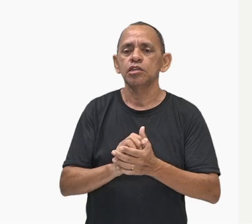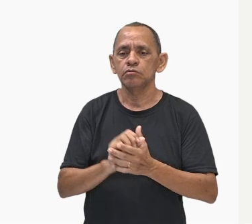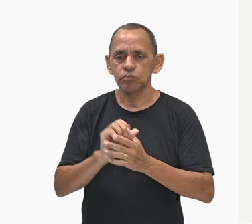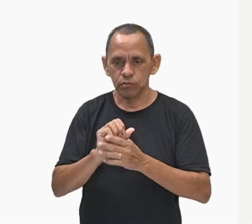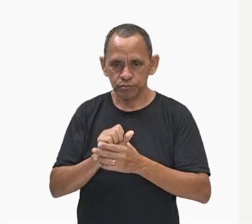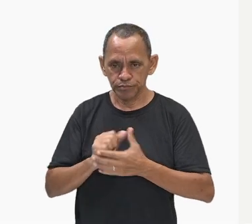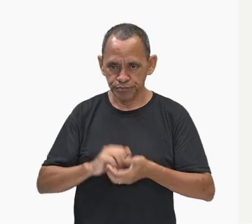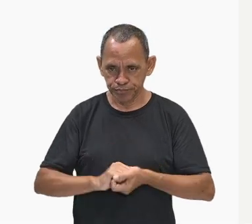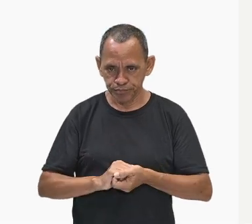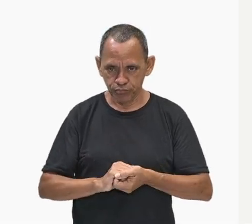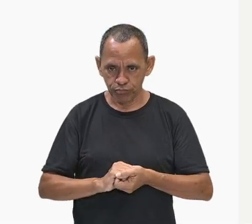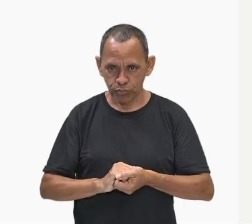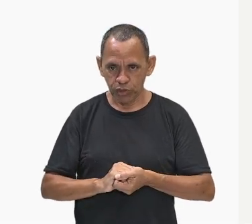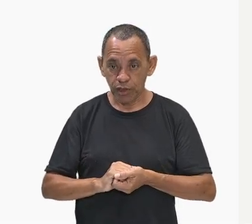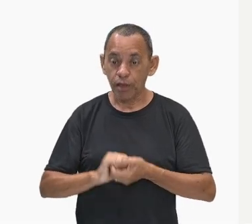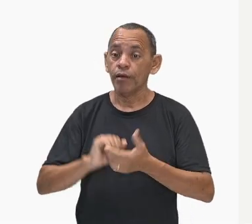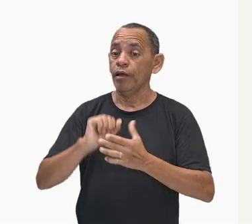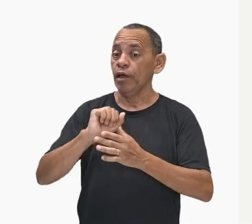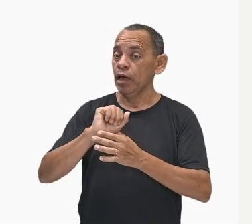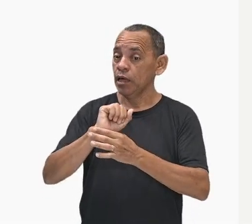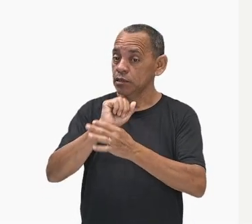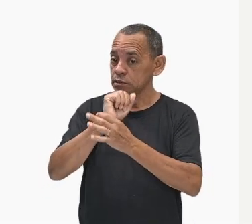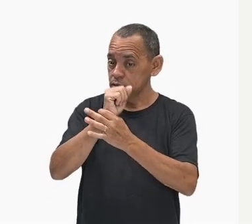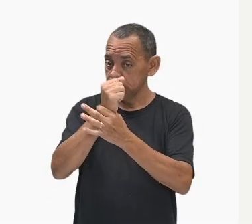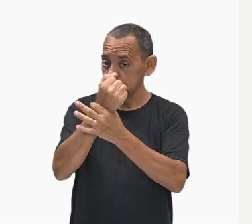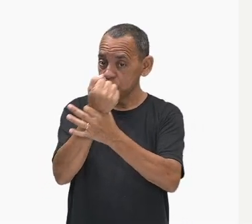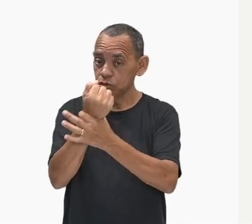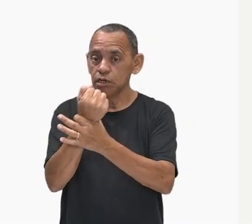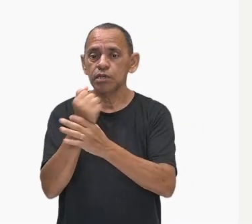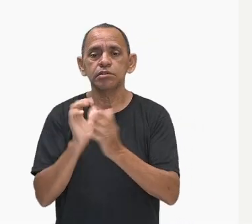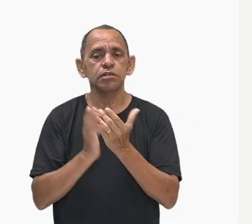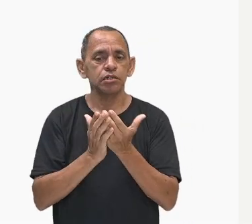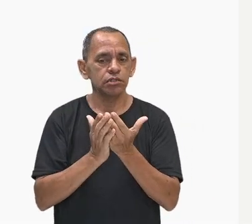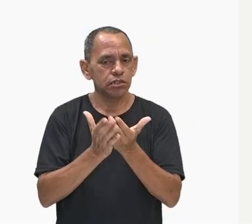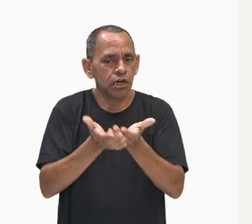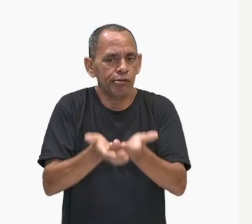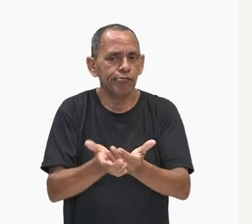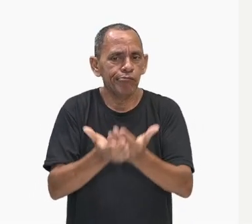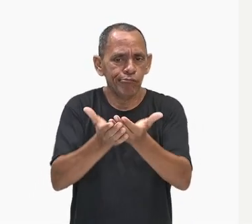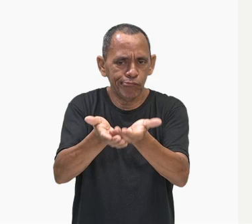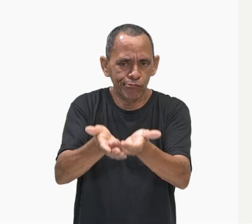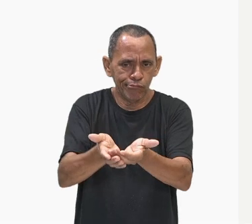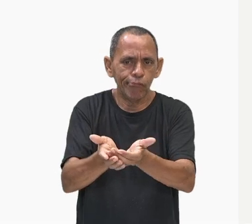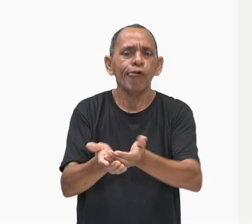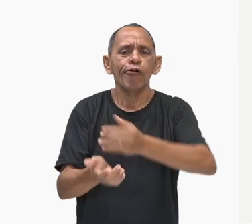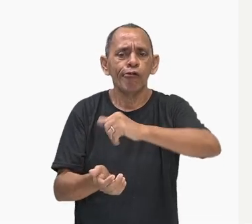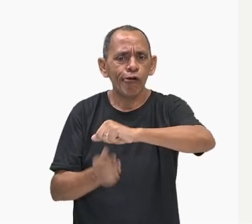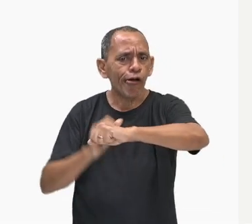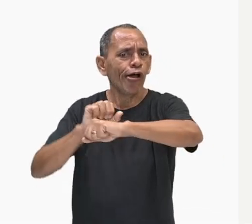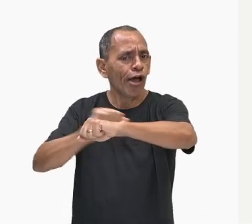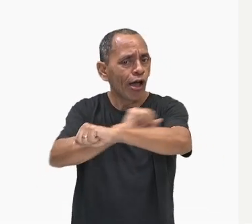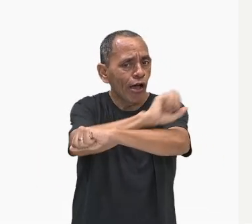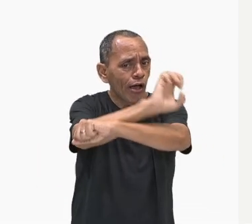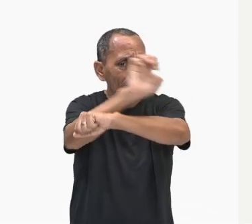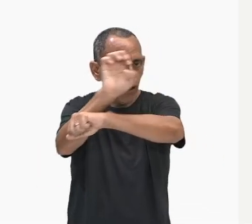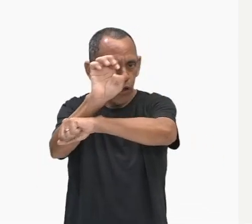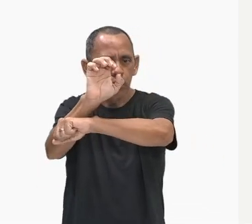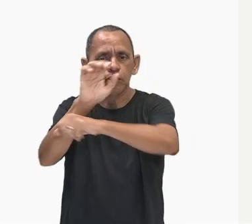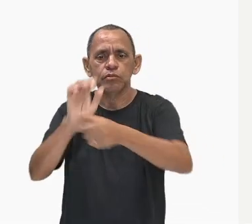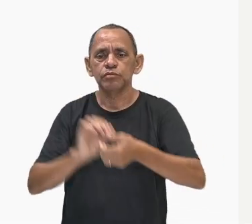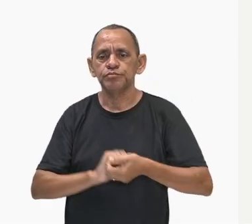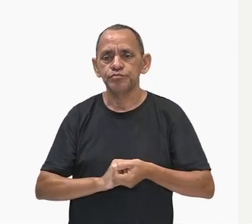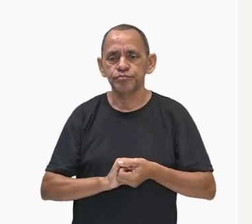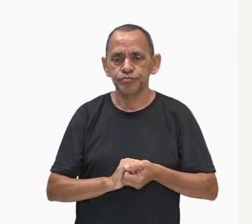comércio marítimo durante muito tempo ali na Europa. Vamos adiante com o texto, vamos lá. No